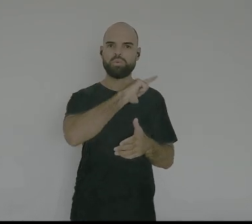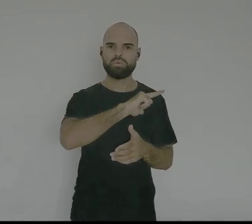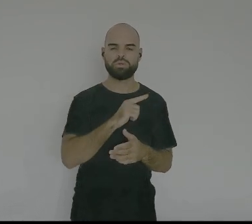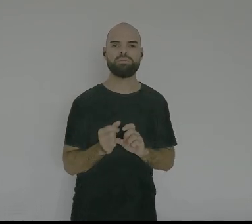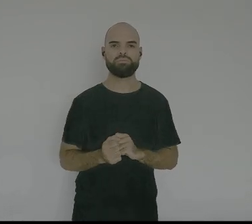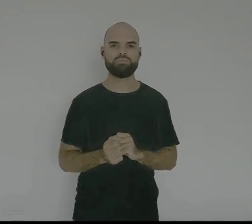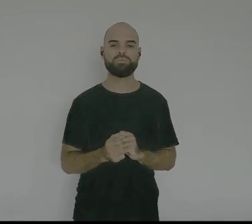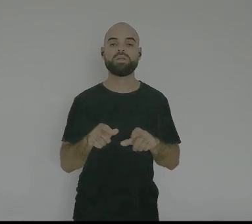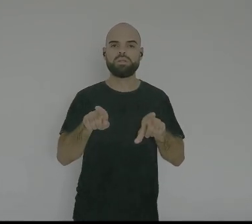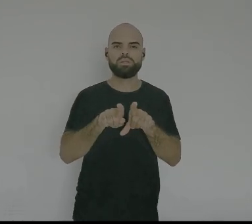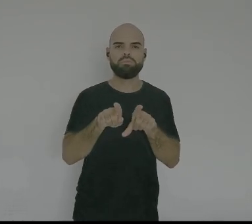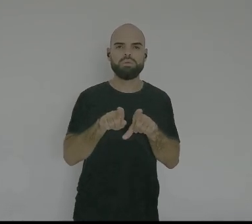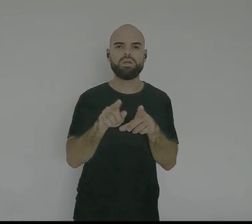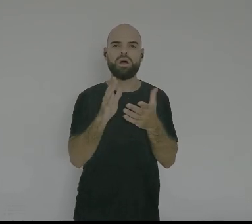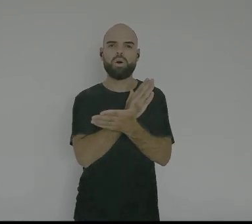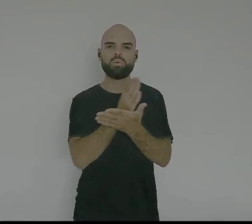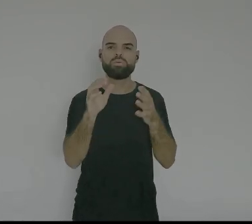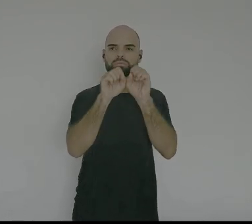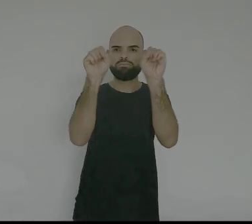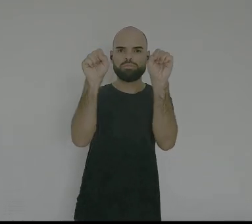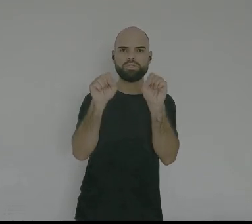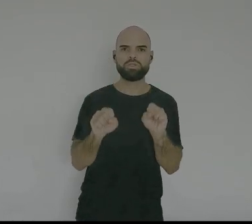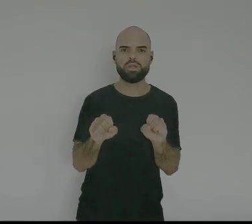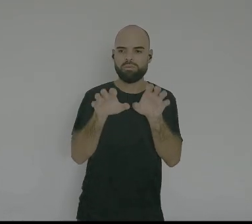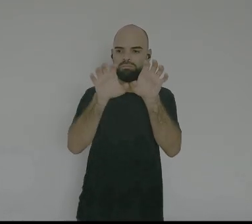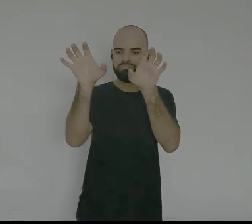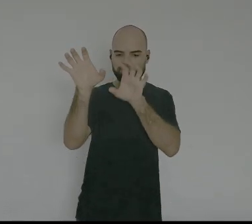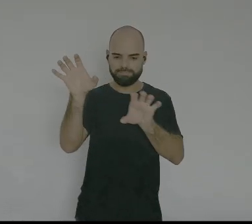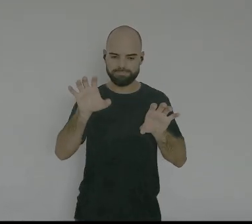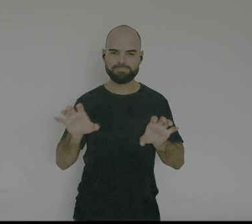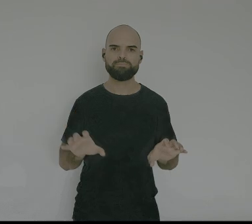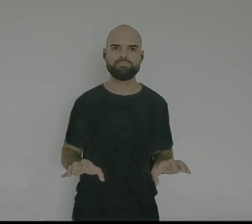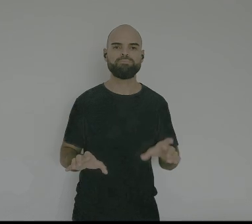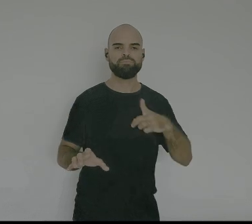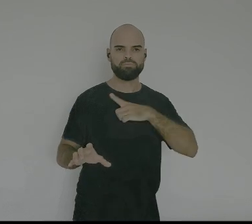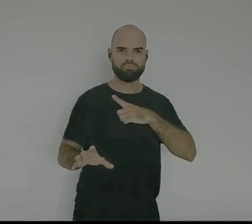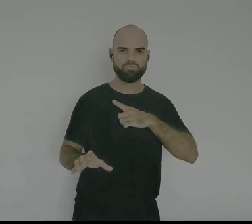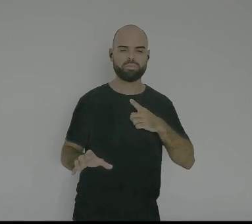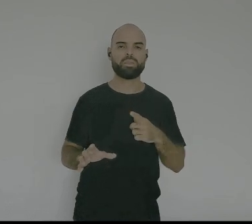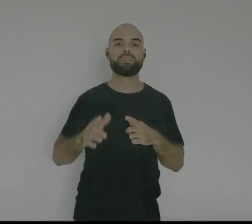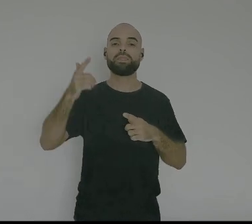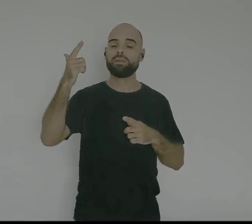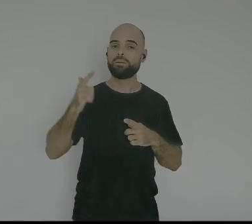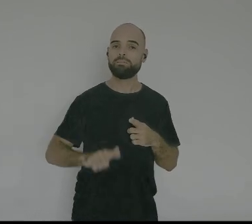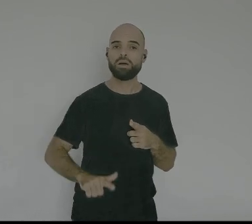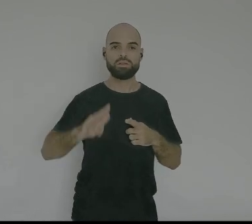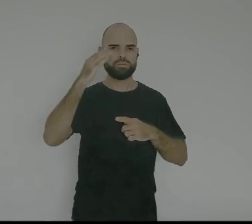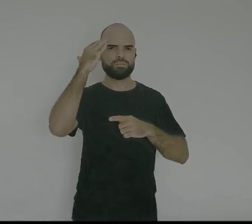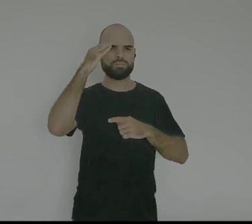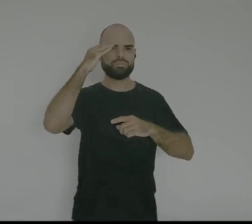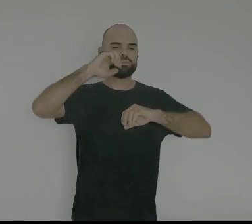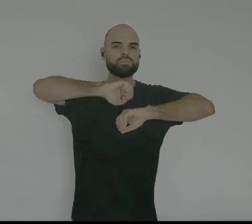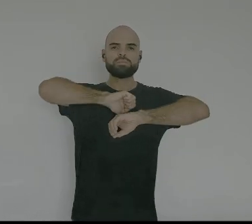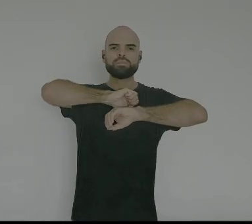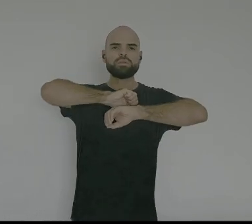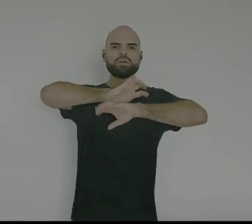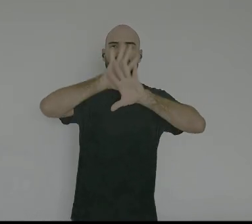transitar de relações lineares de causa e efeito para inter-relações entre diversos subsistemas,